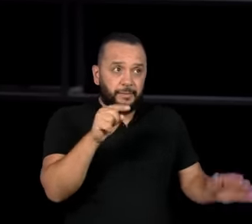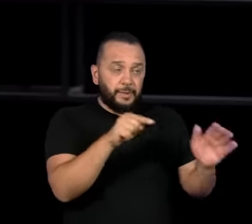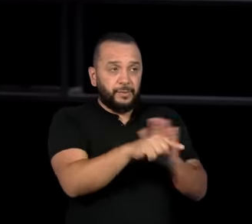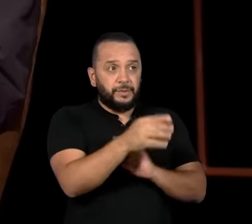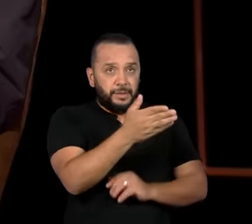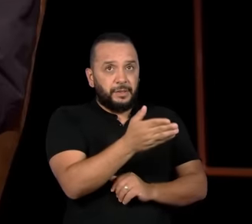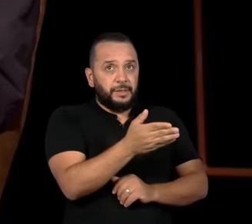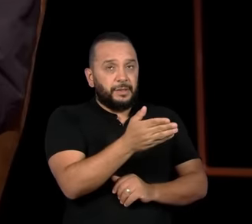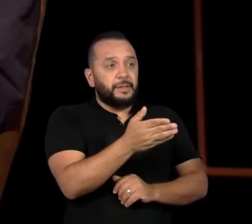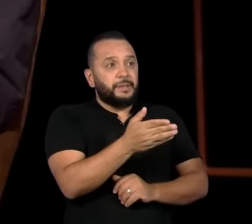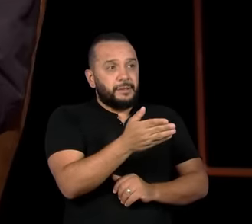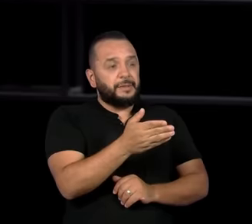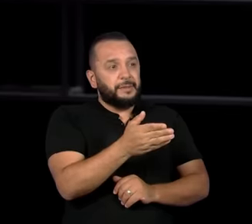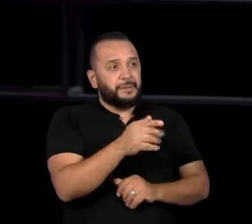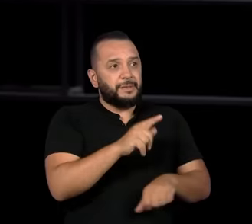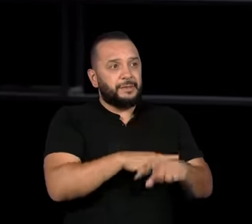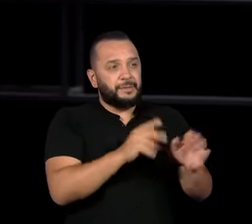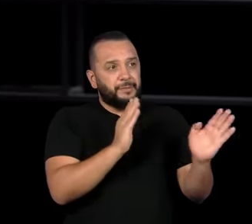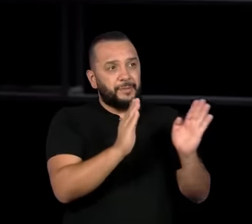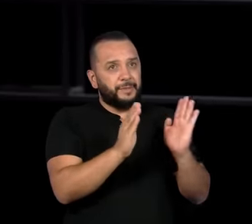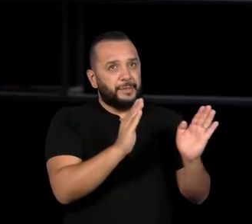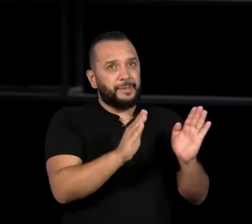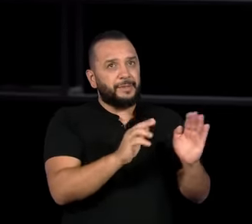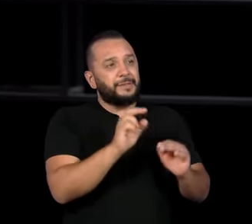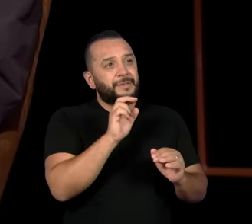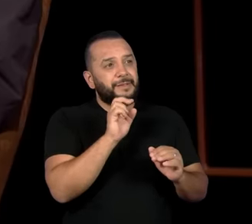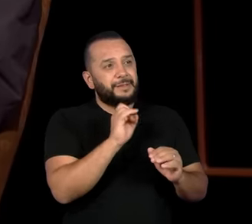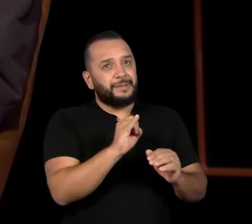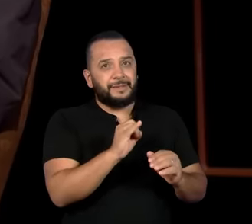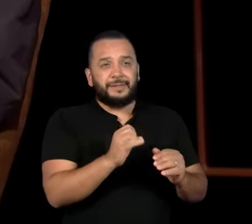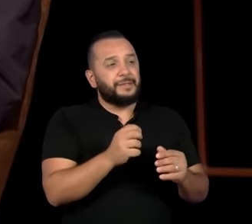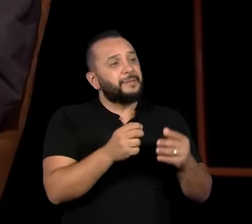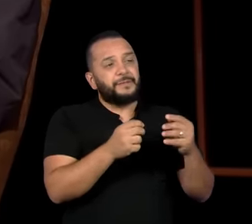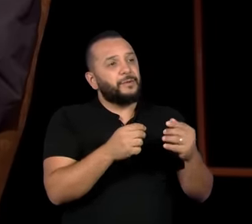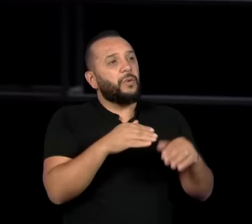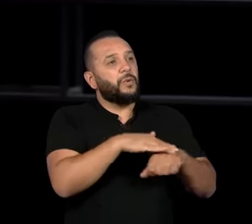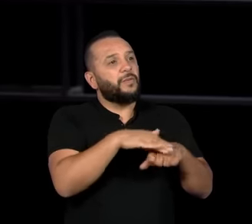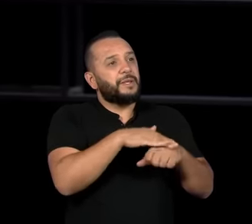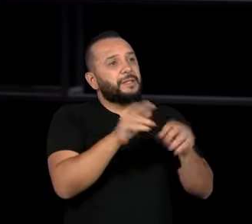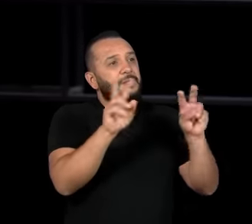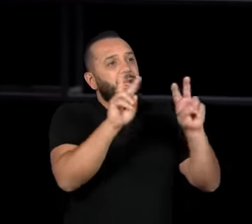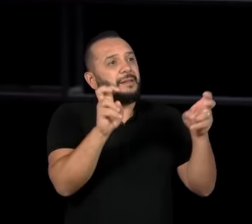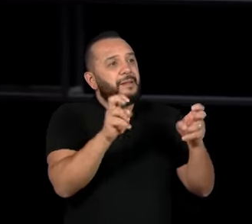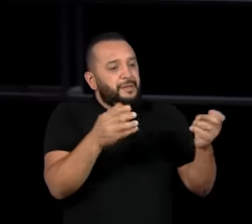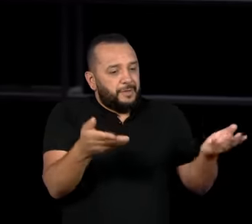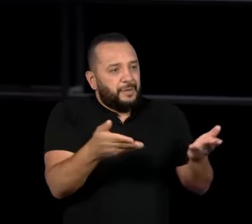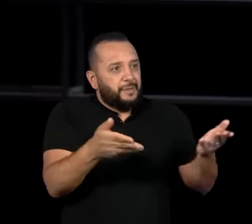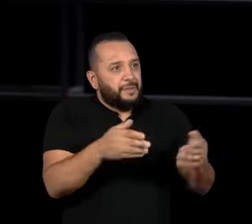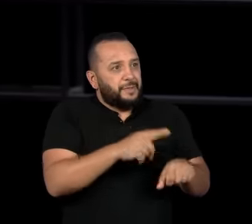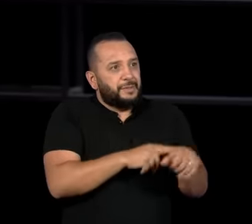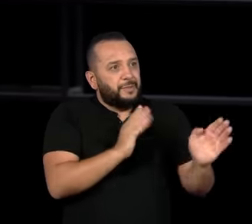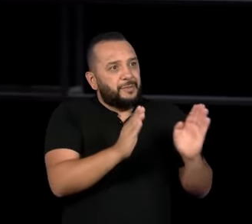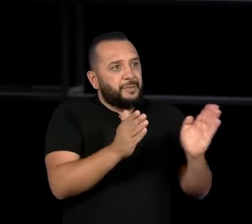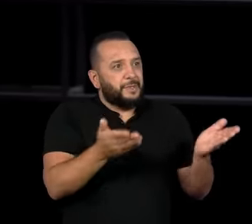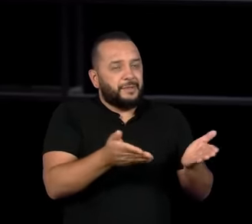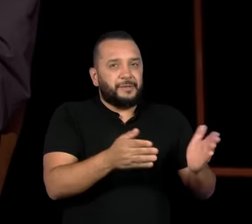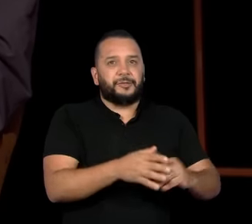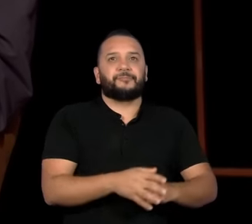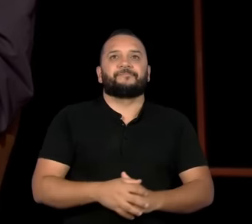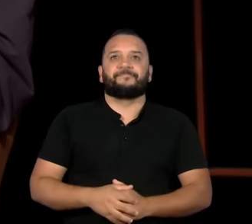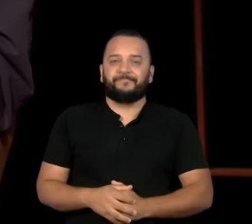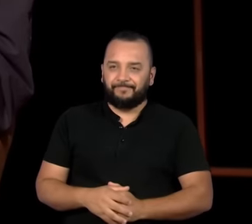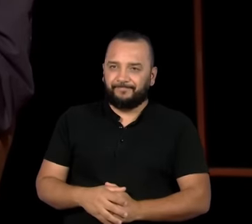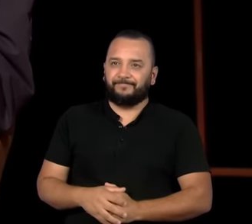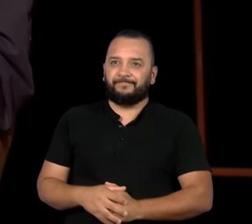né? Que é desse momento, né? O que diria? O que diria, né, sobre este momento que Entendo. A gente vive? Então,